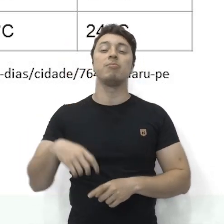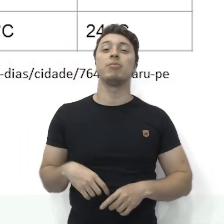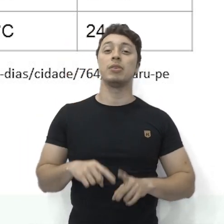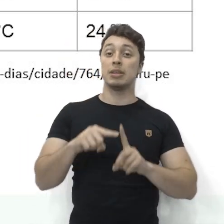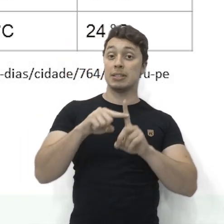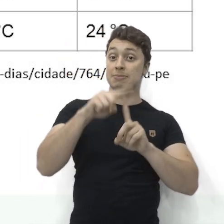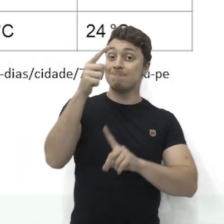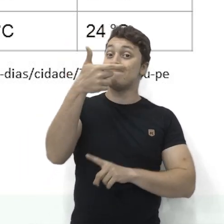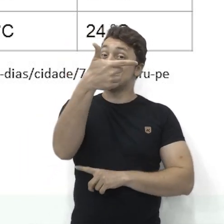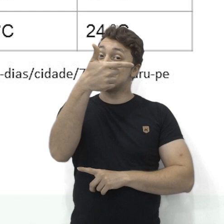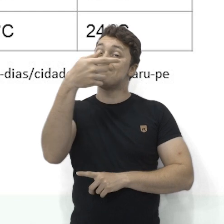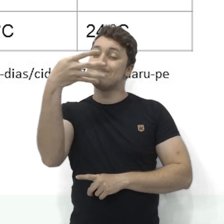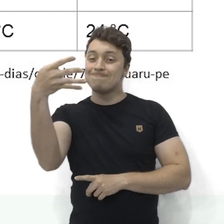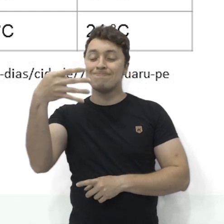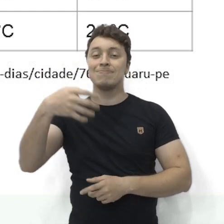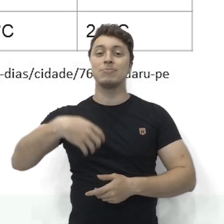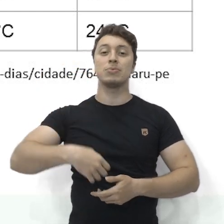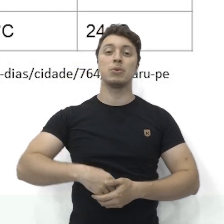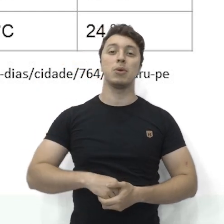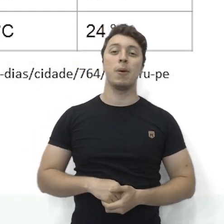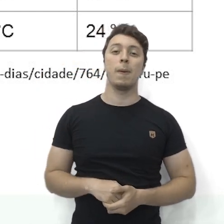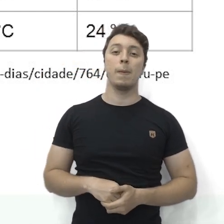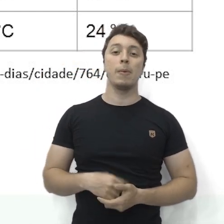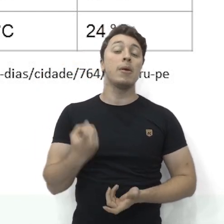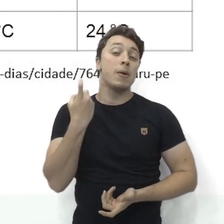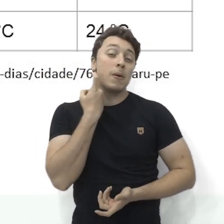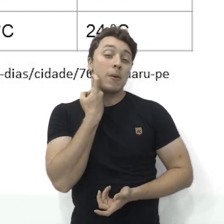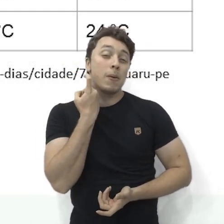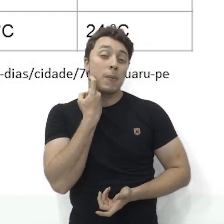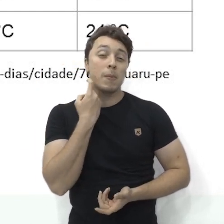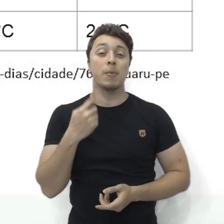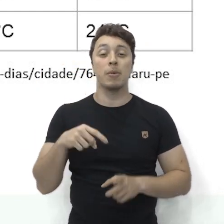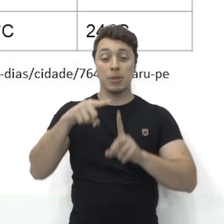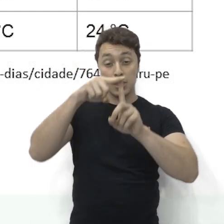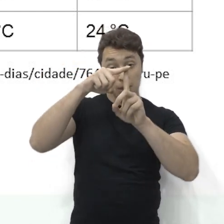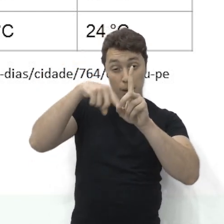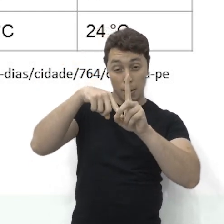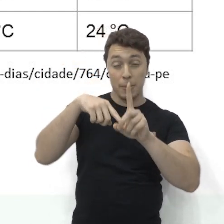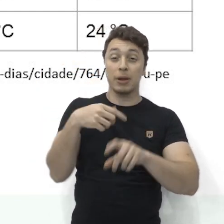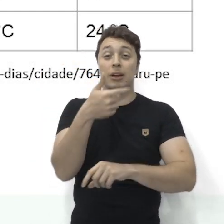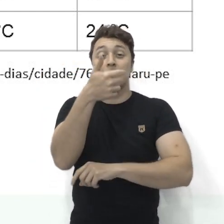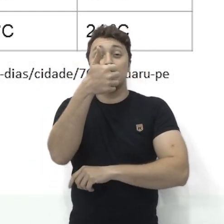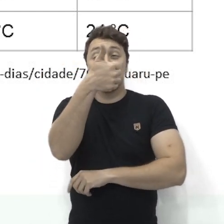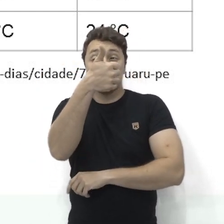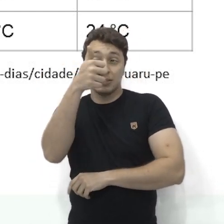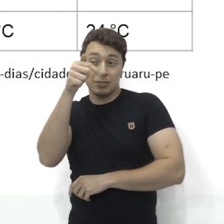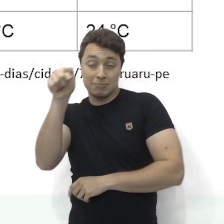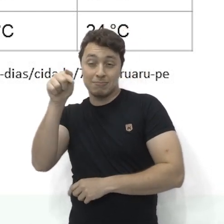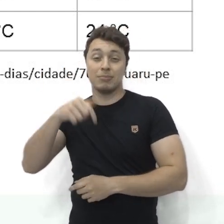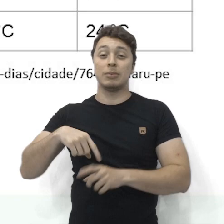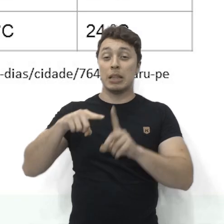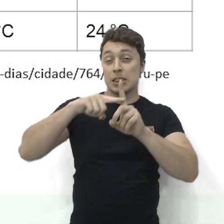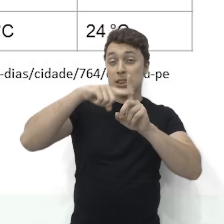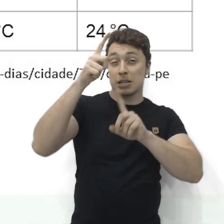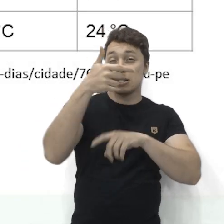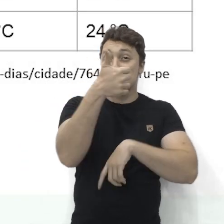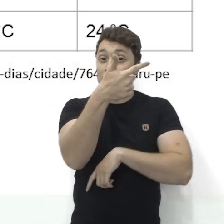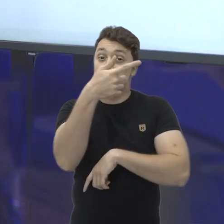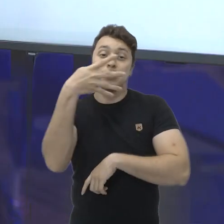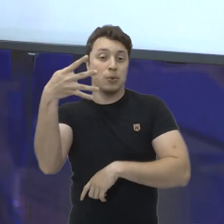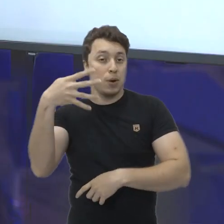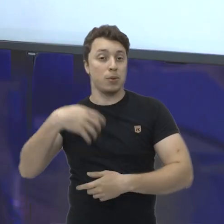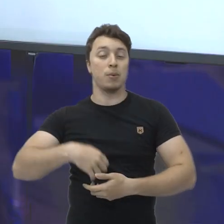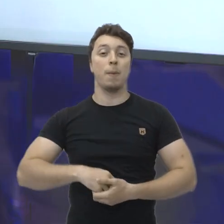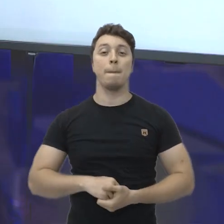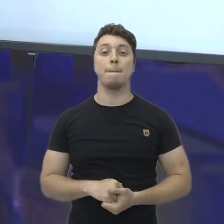e 24 graus a máxima. E na sexta, foi 17 graus a mínima e 24 graus a